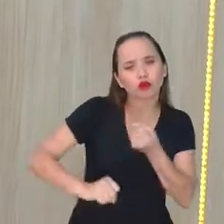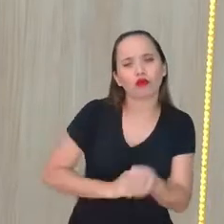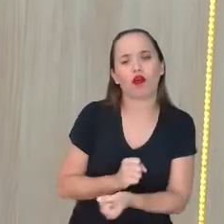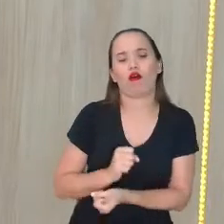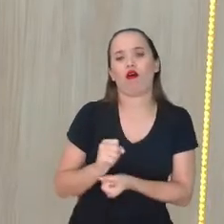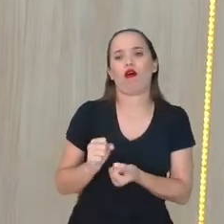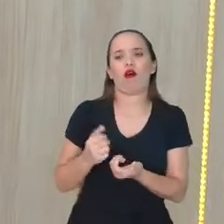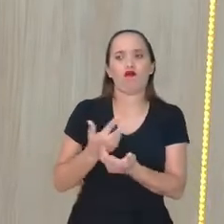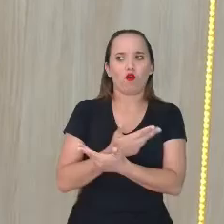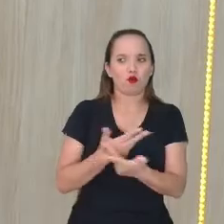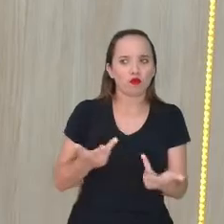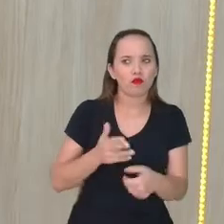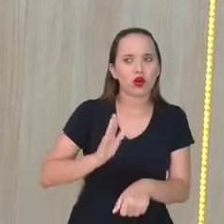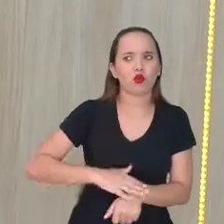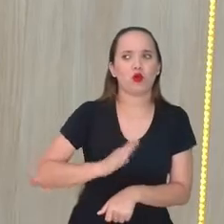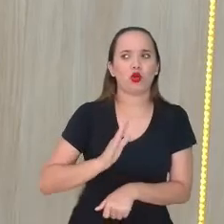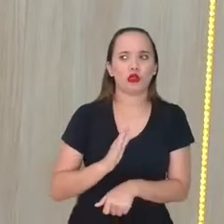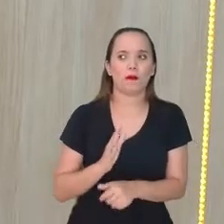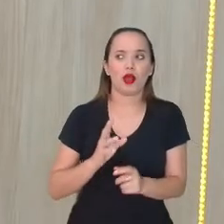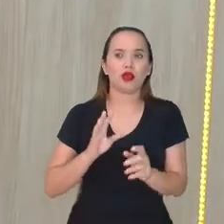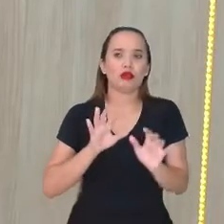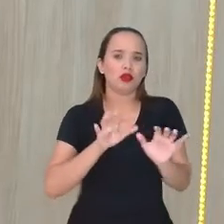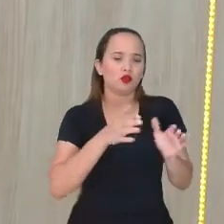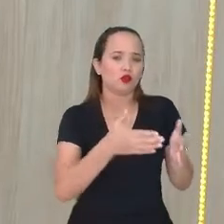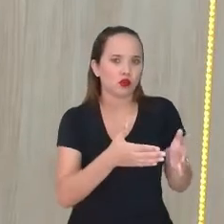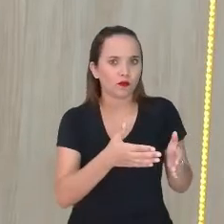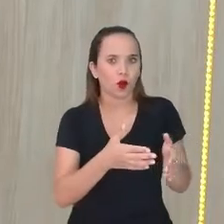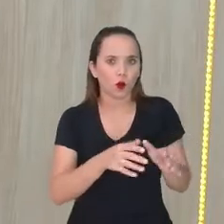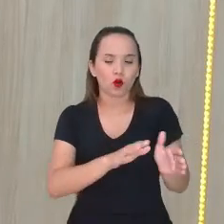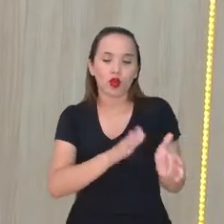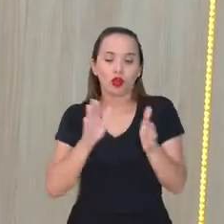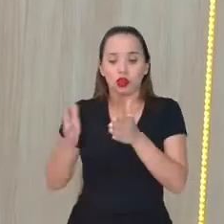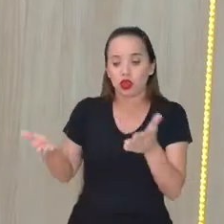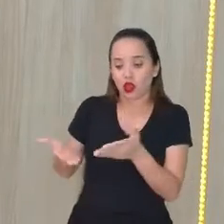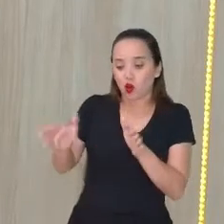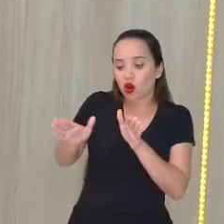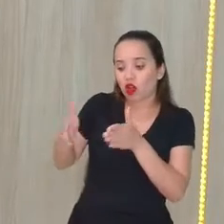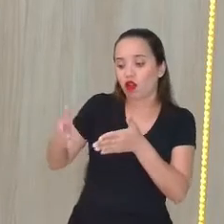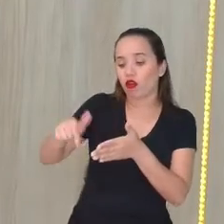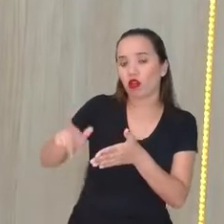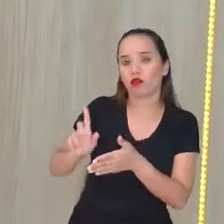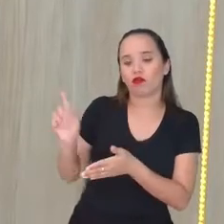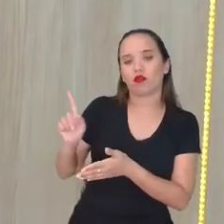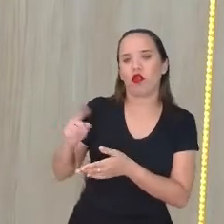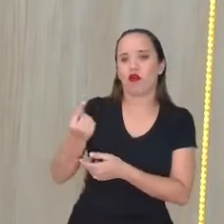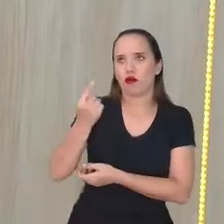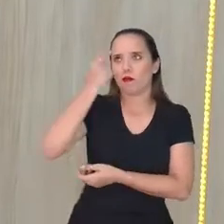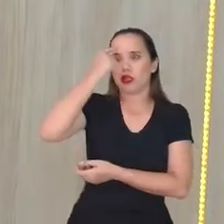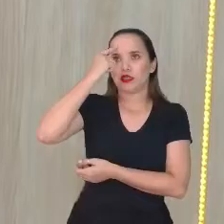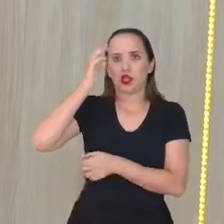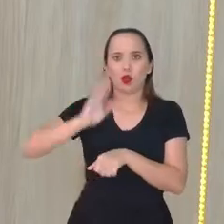sustentável, né? Uma agricultura de subsistência, essa daí voltada, né? Mais para uma grande escala